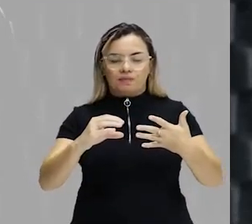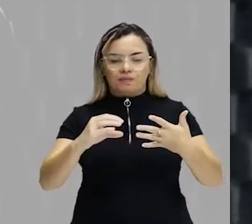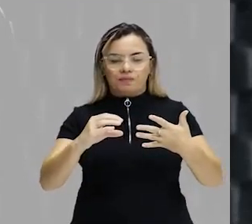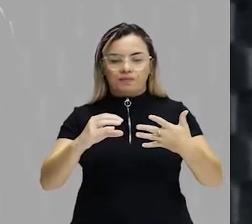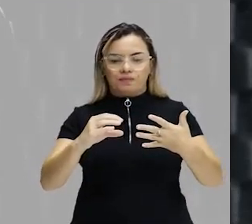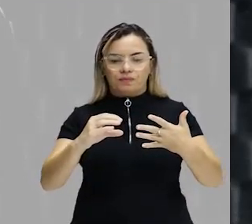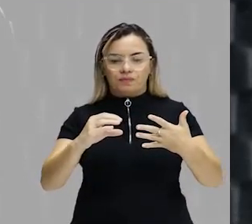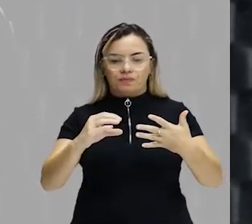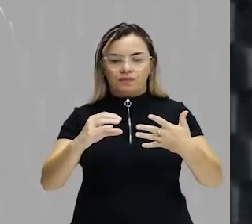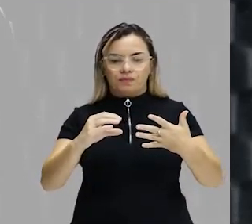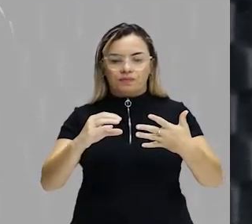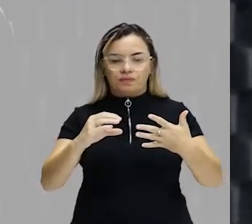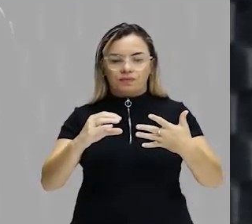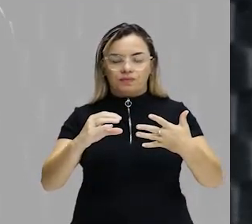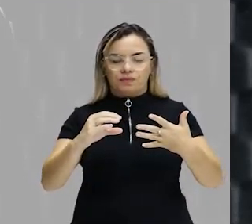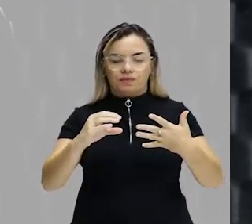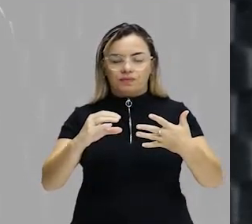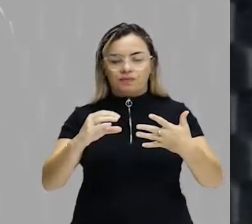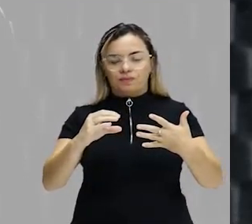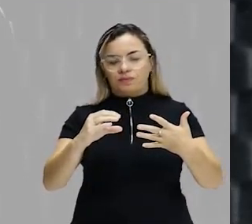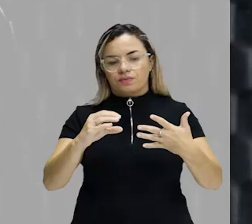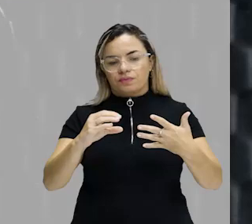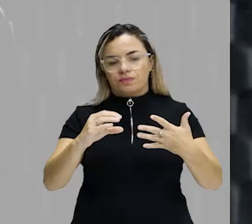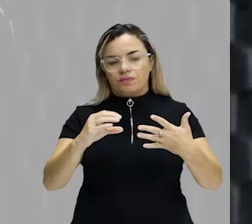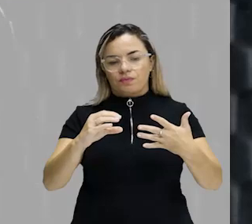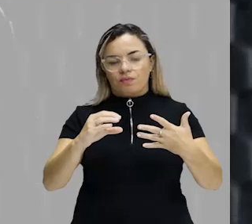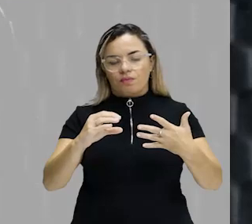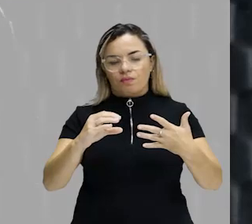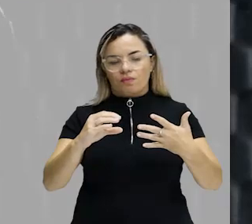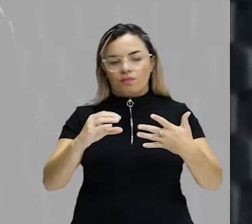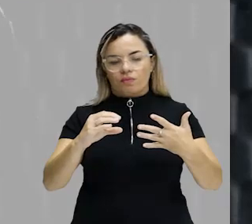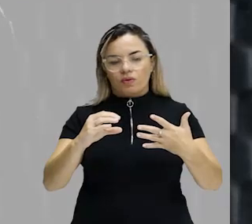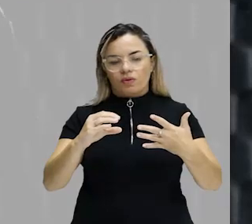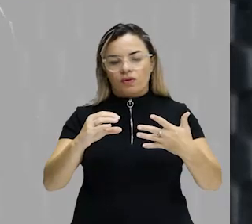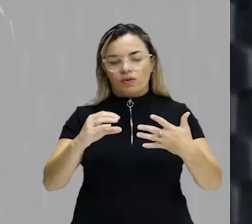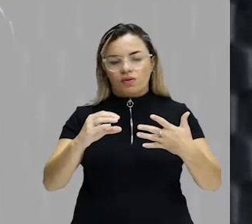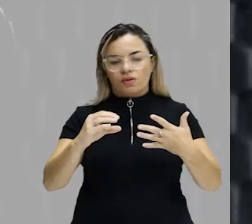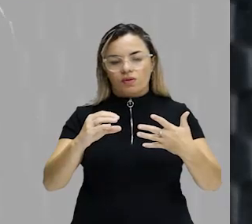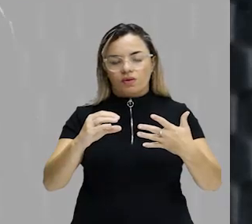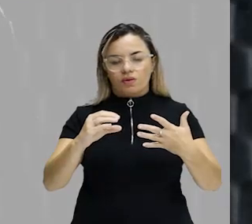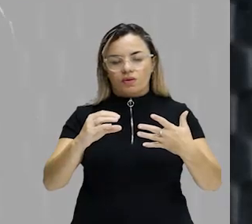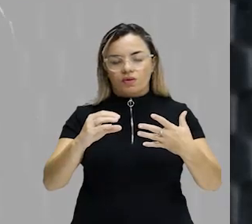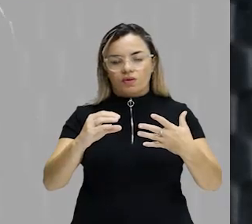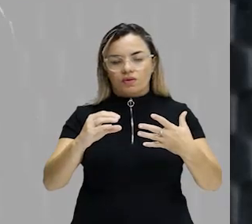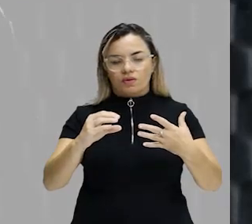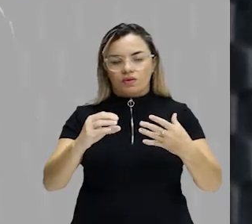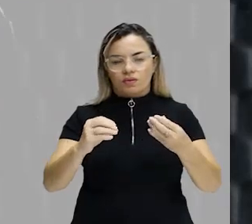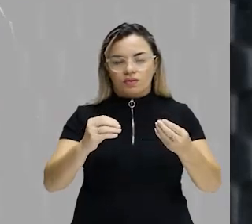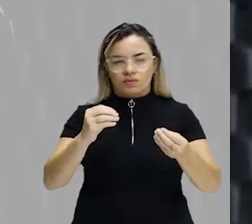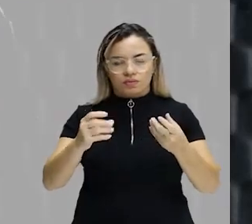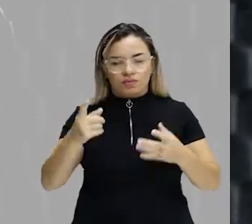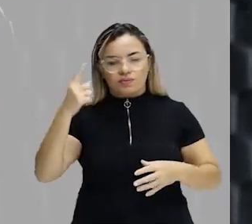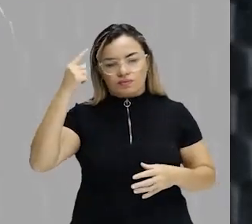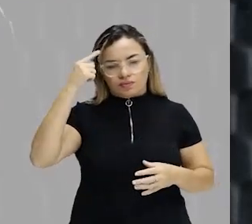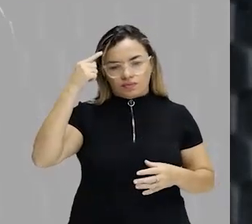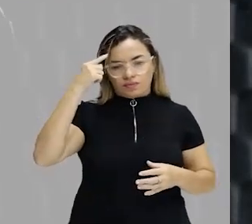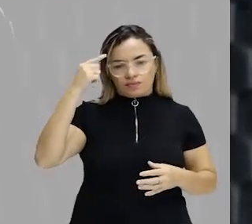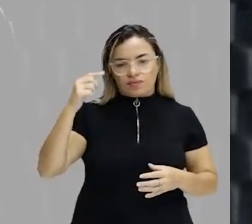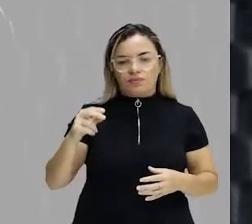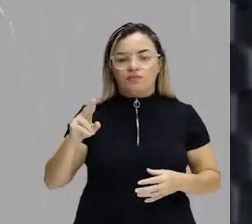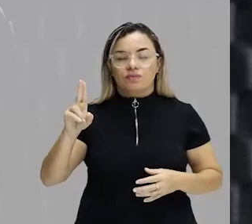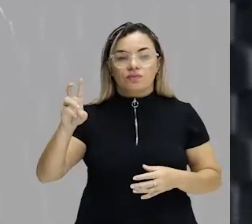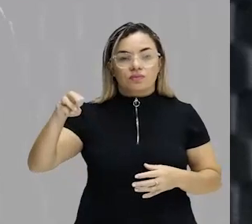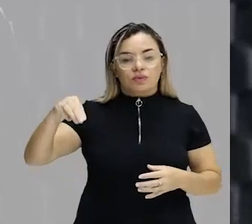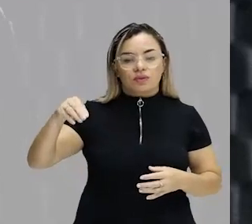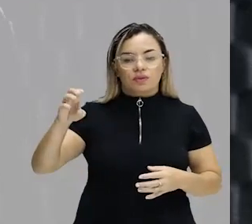enorme e desmedida umbela, o sol invejava o vagalume. E antes que vocês imaginem, umbela